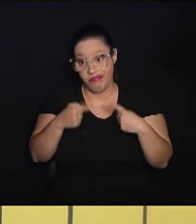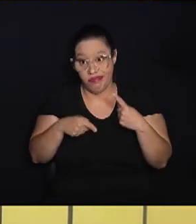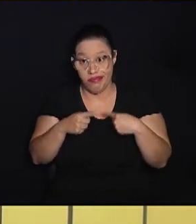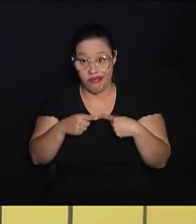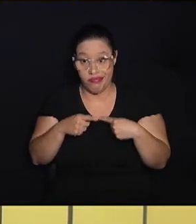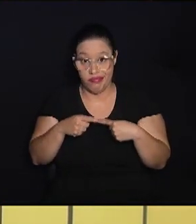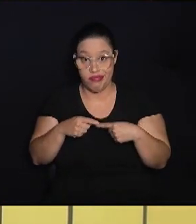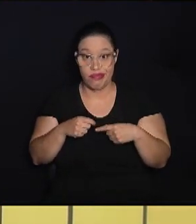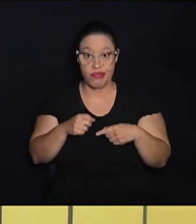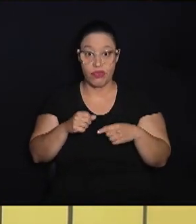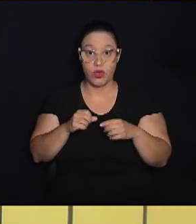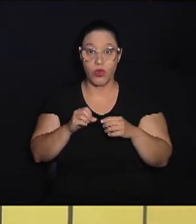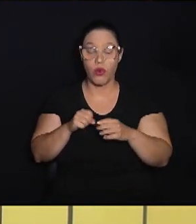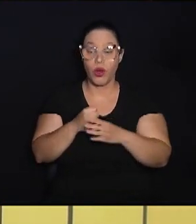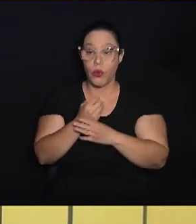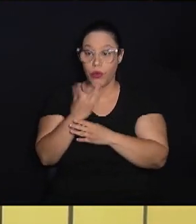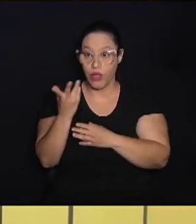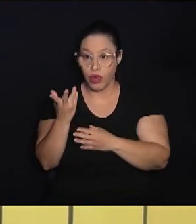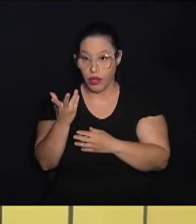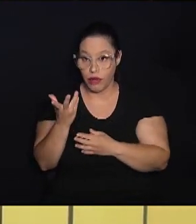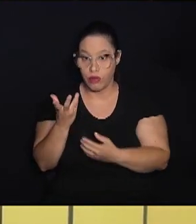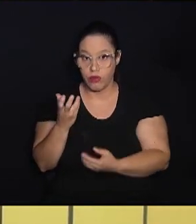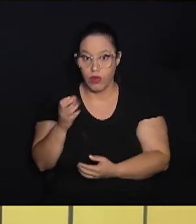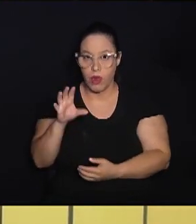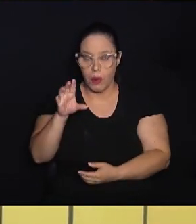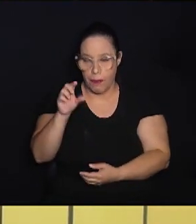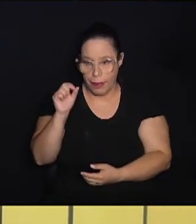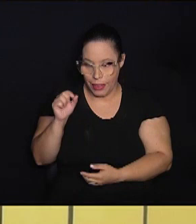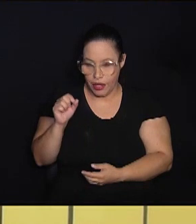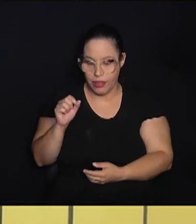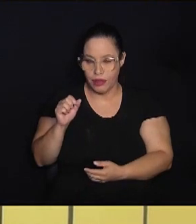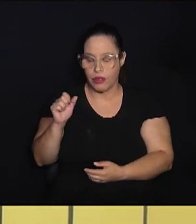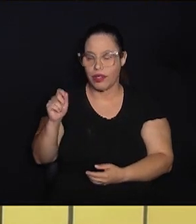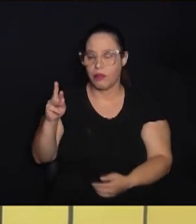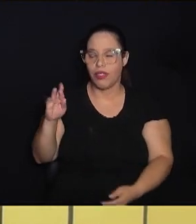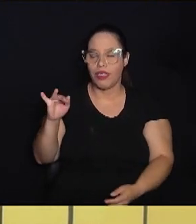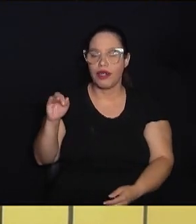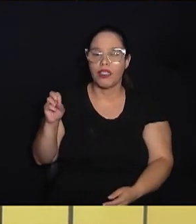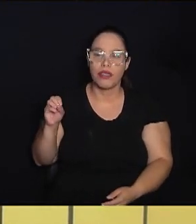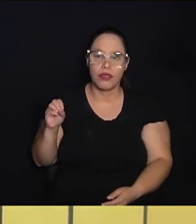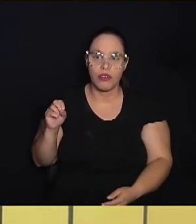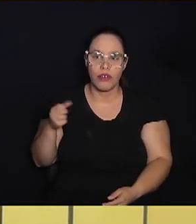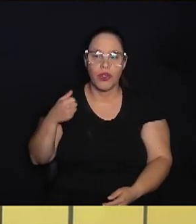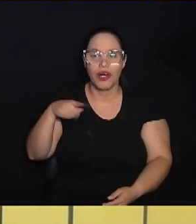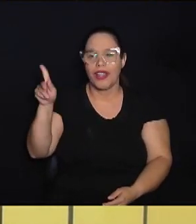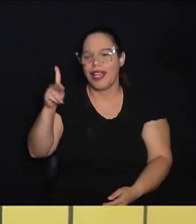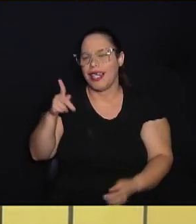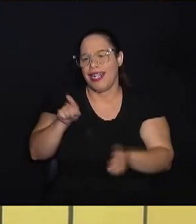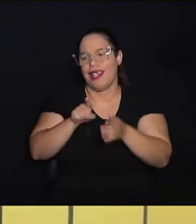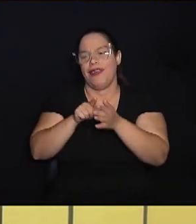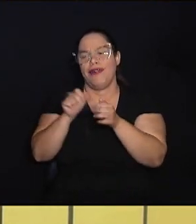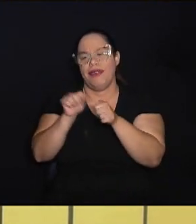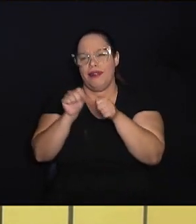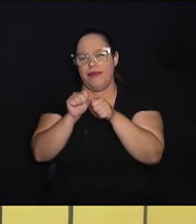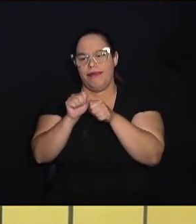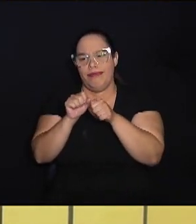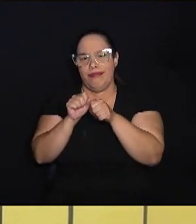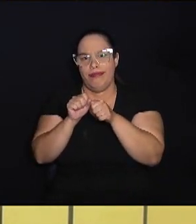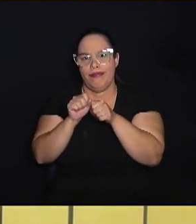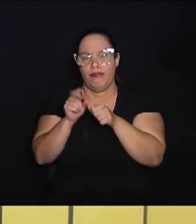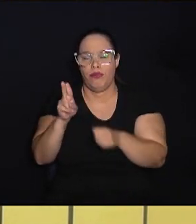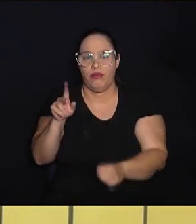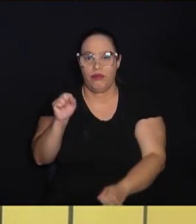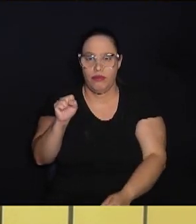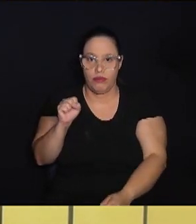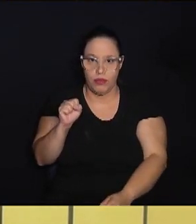sim o que que acontece se você pegar os americanos gostam sempre de falar que tudo foram eles que fizeram então se você perguntar para um estadunidense ele vai falar para você